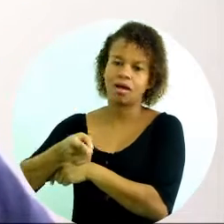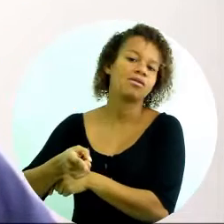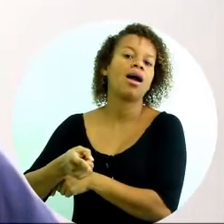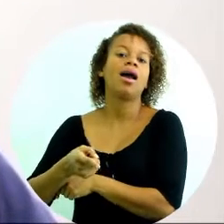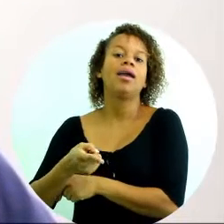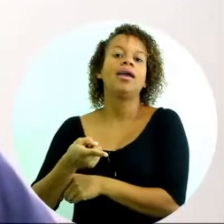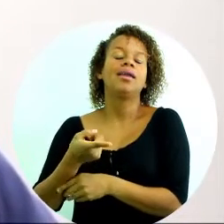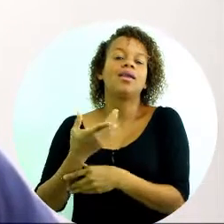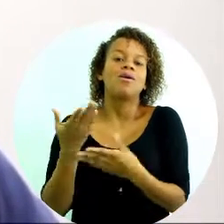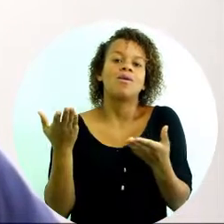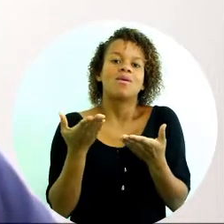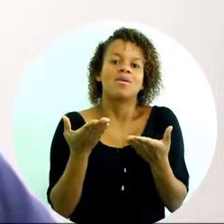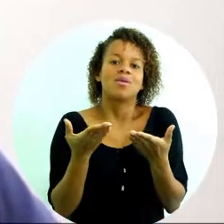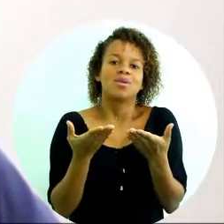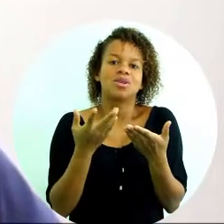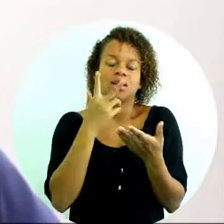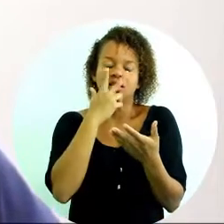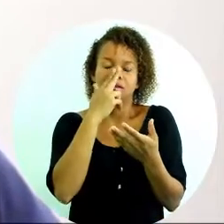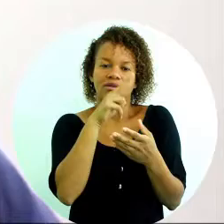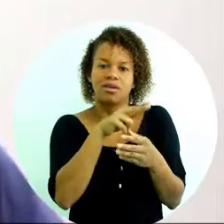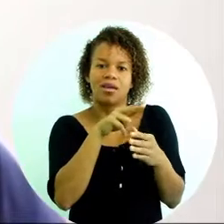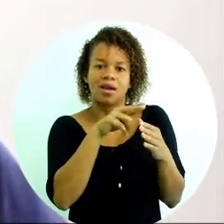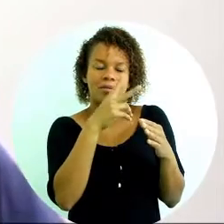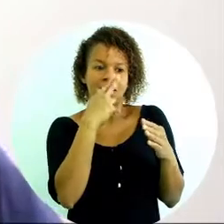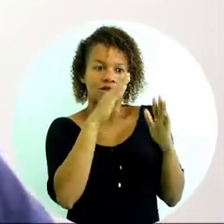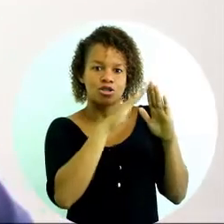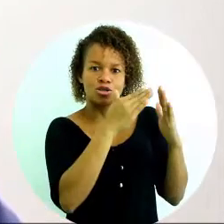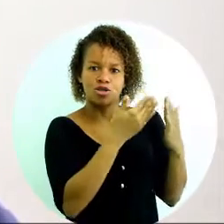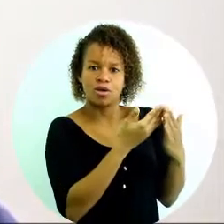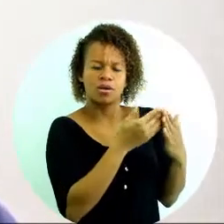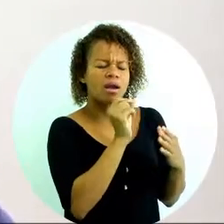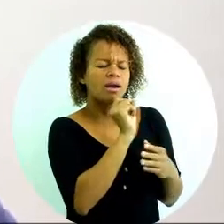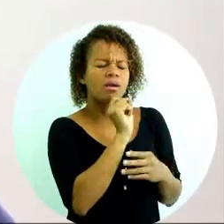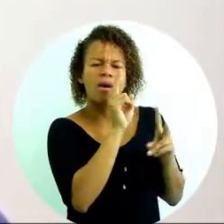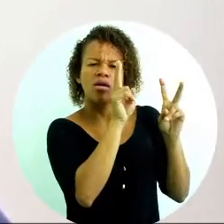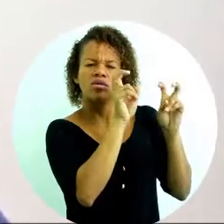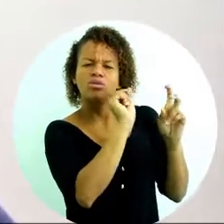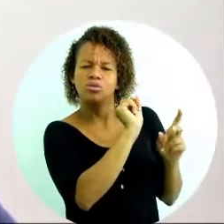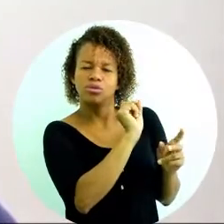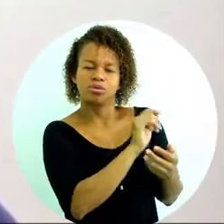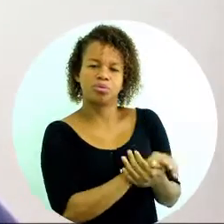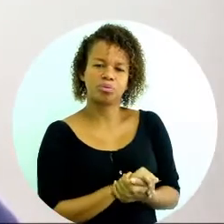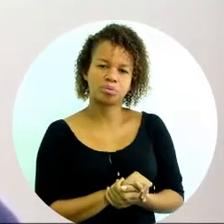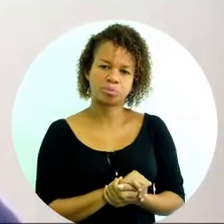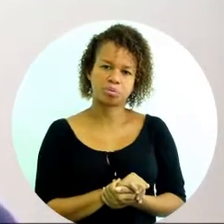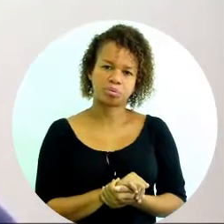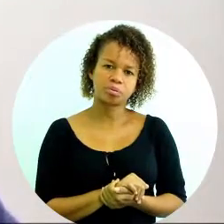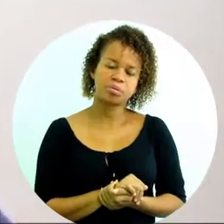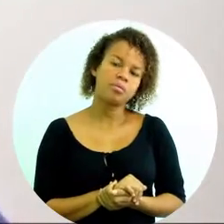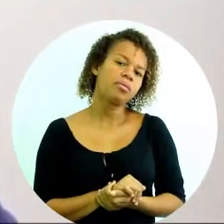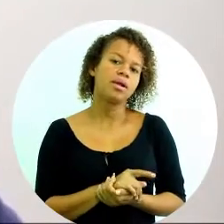dominante, é o aparelho ideológico escolar. O que ele quer falar com isso?